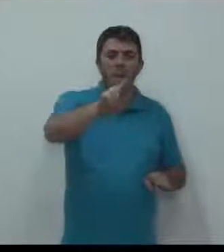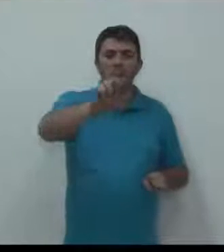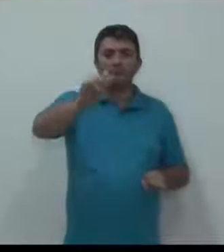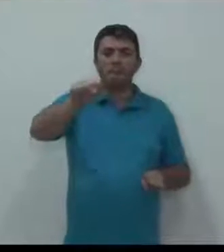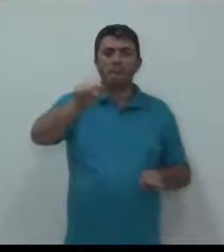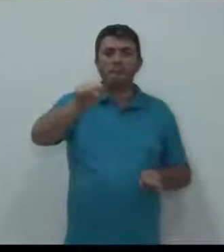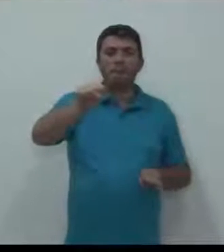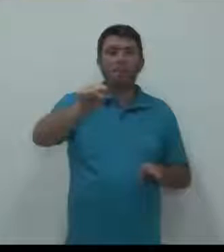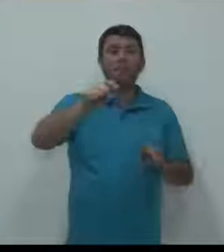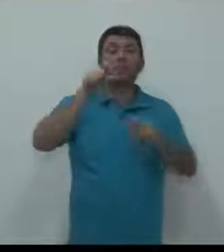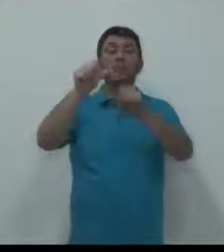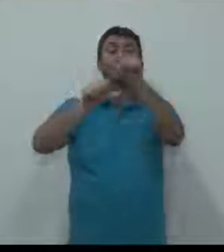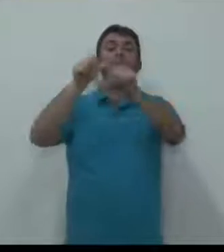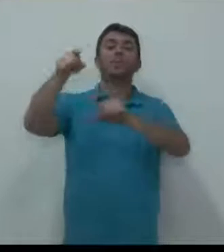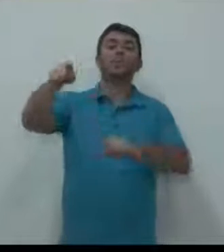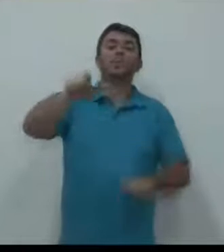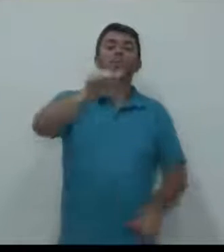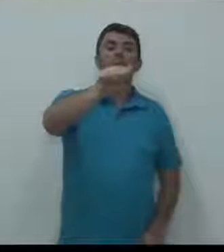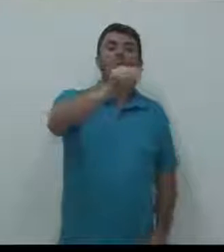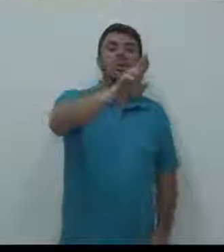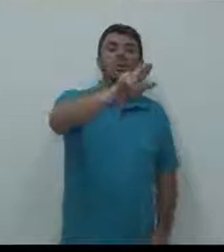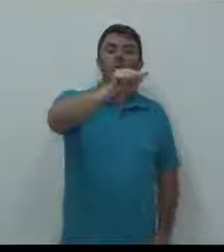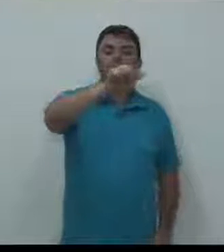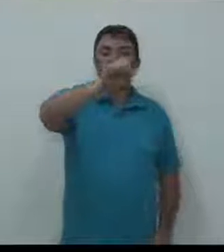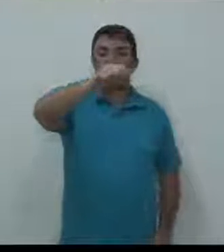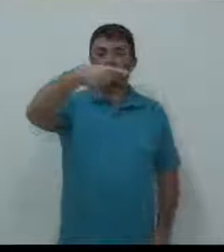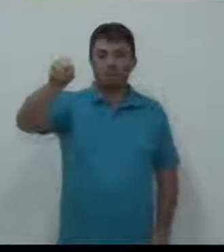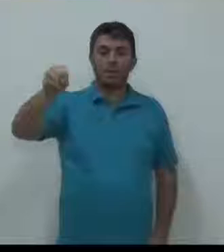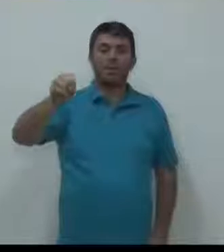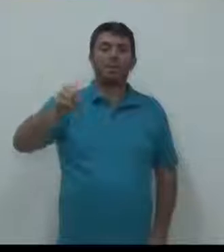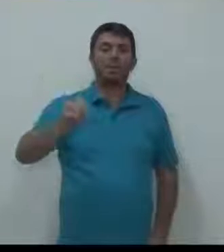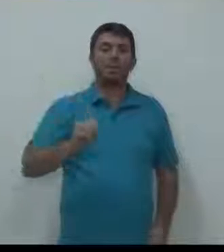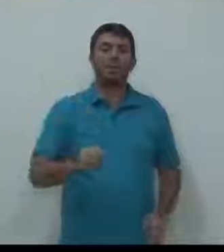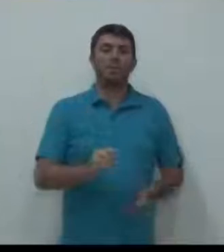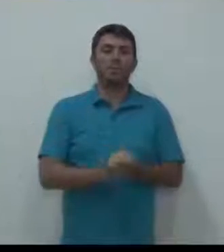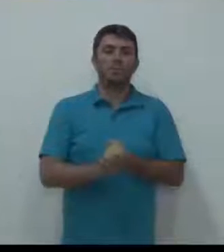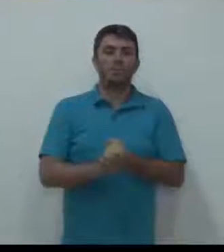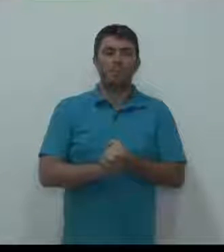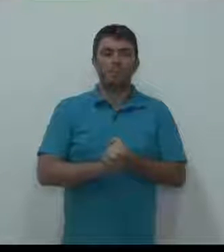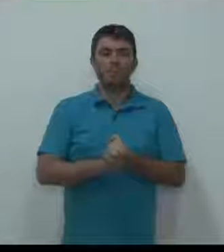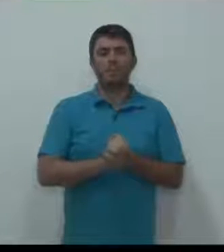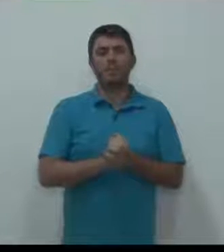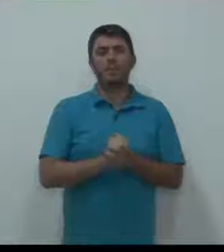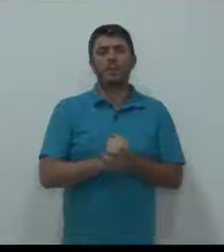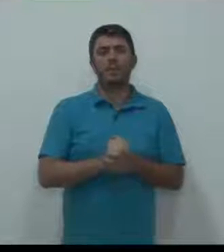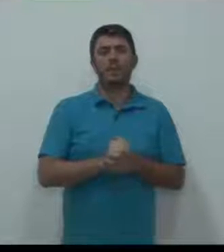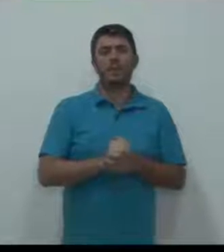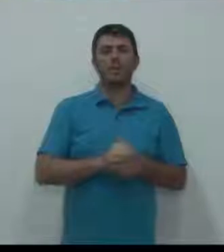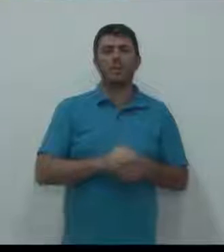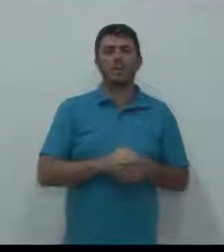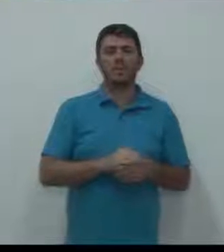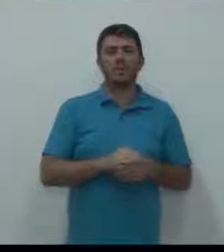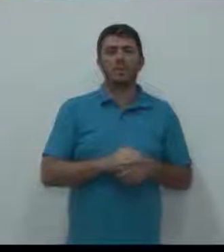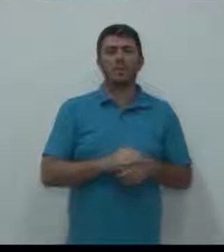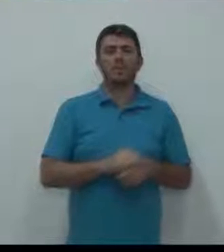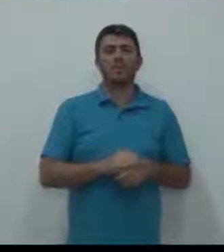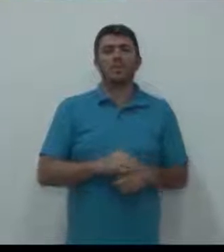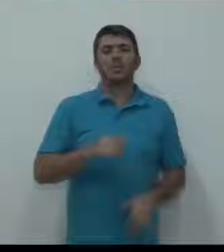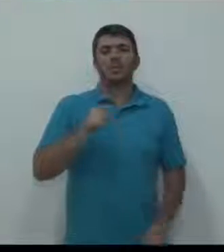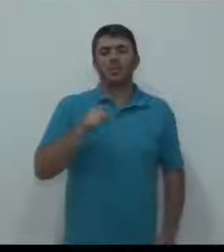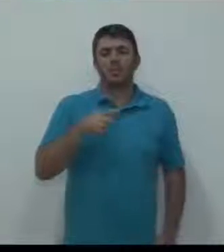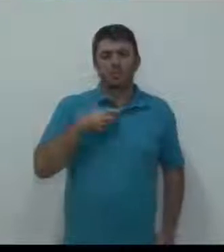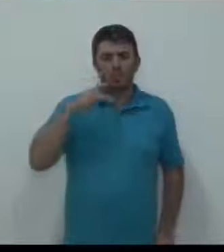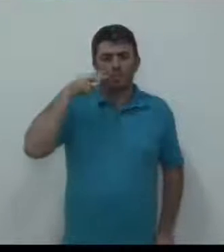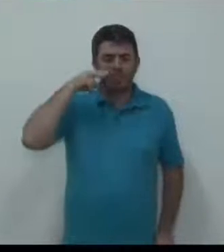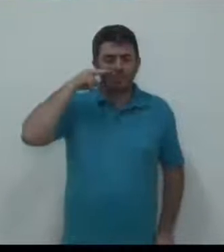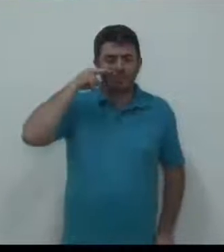foto, Soninha. Então isso que o Paulinho Palmeira colocou aqui muito bem, nós vimos ali o